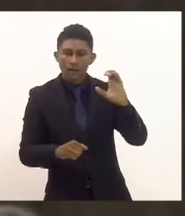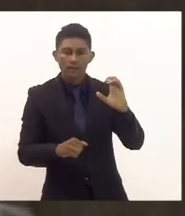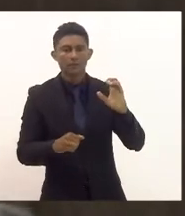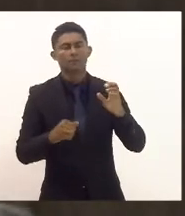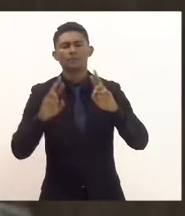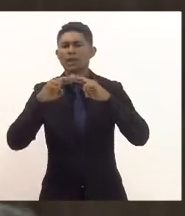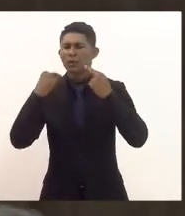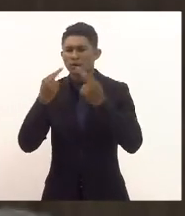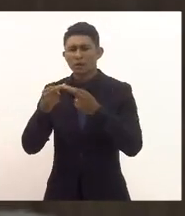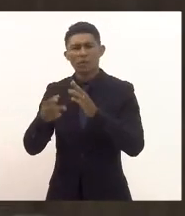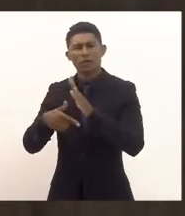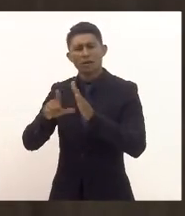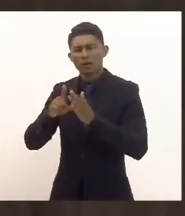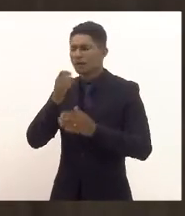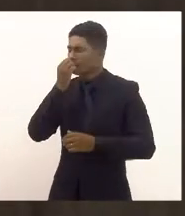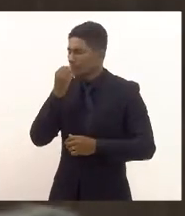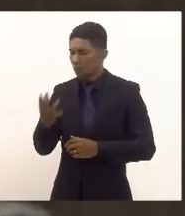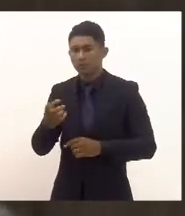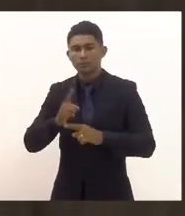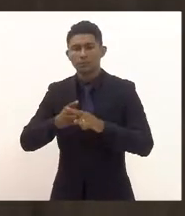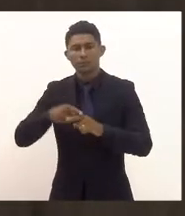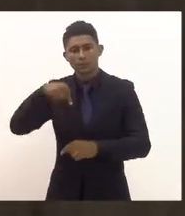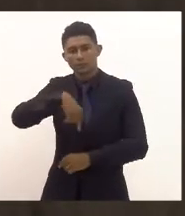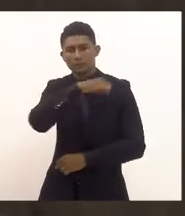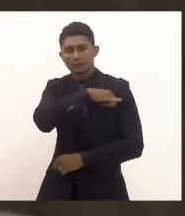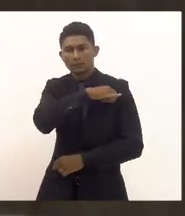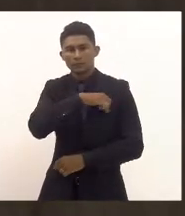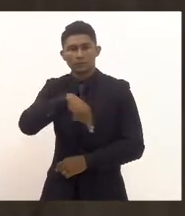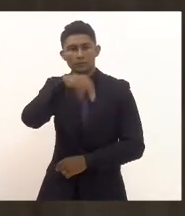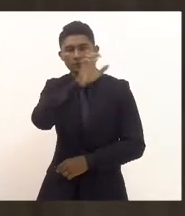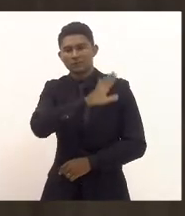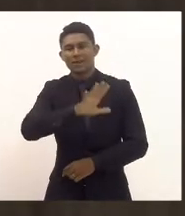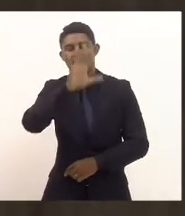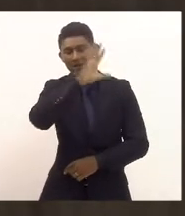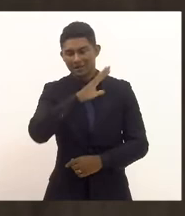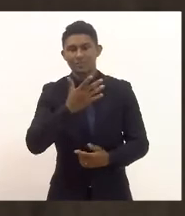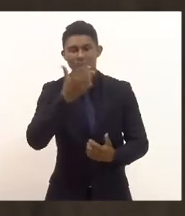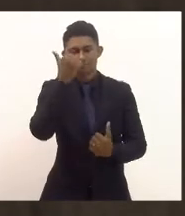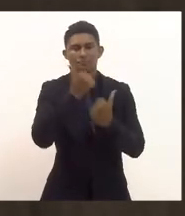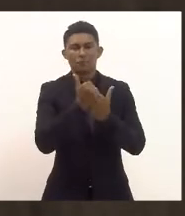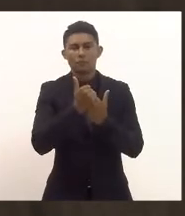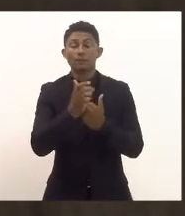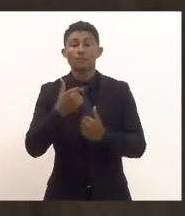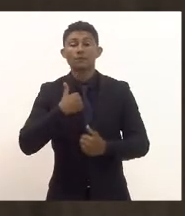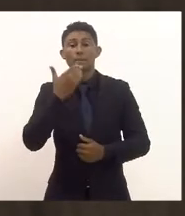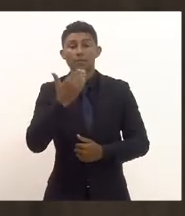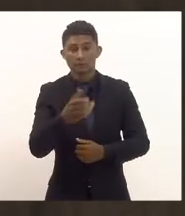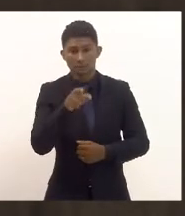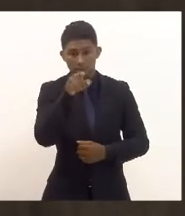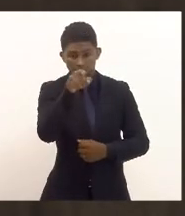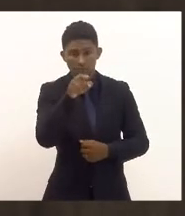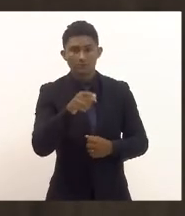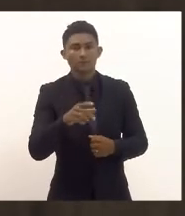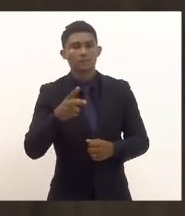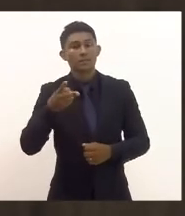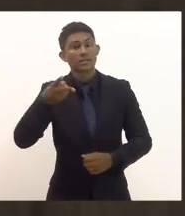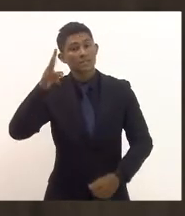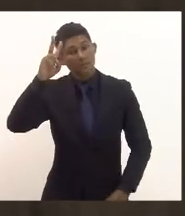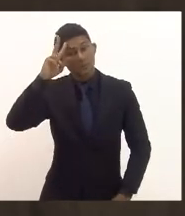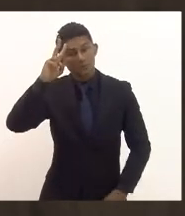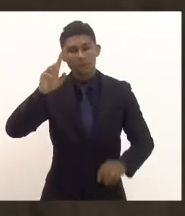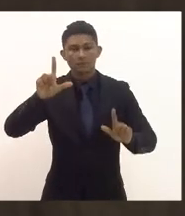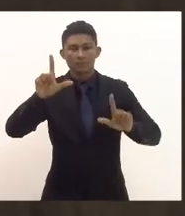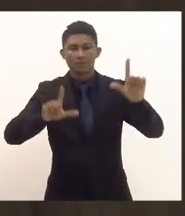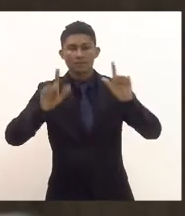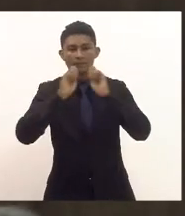defendendo o norte e Noroeste do nosso Estado queria pedir vossa excelência que segunda-feira né lá precisamos a TV